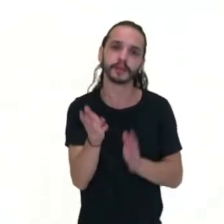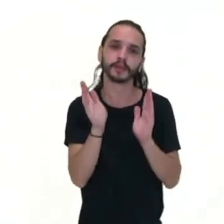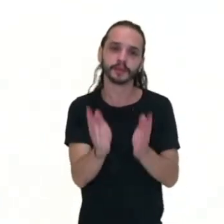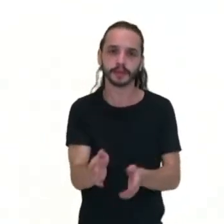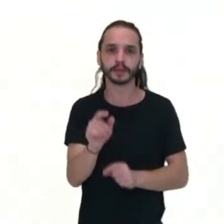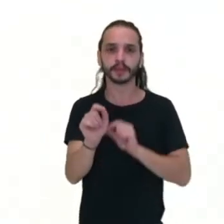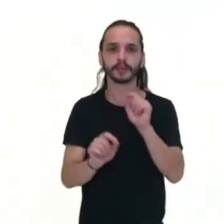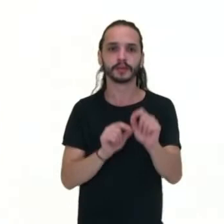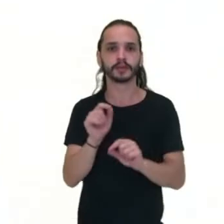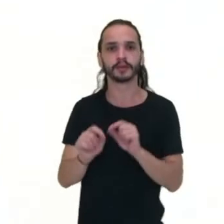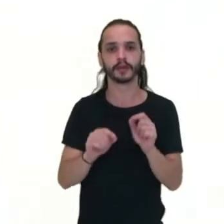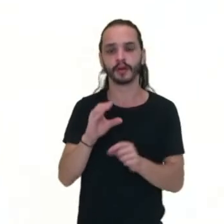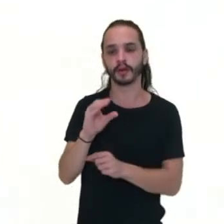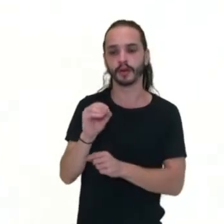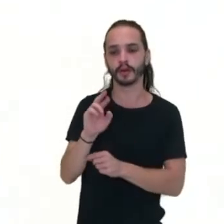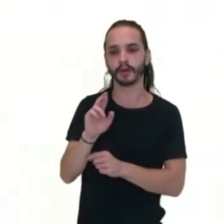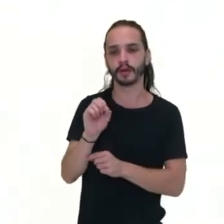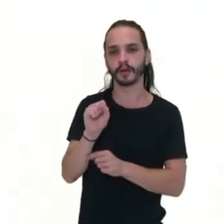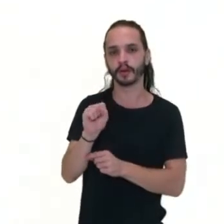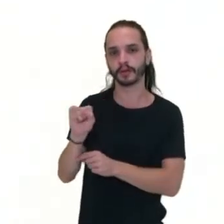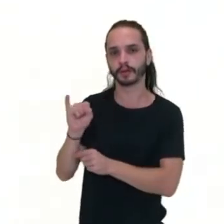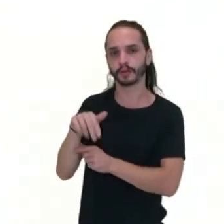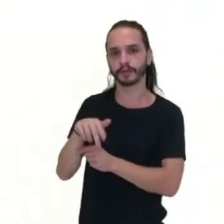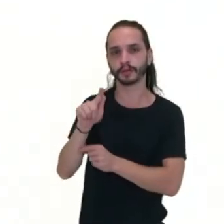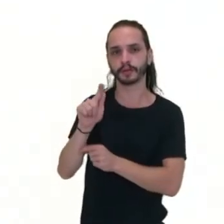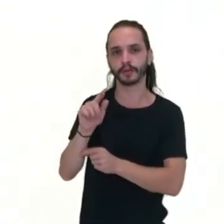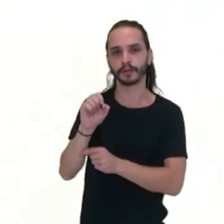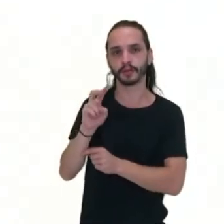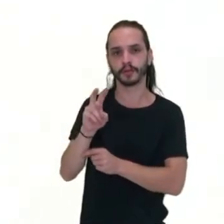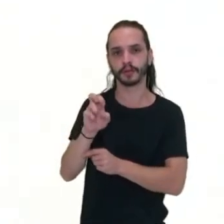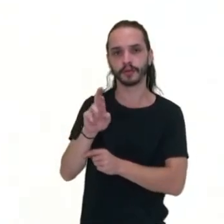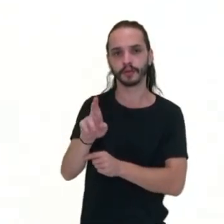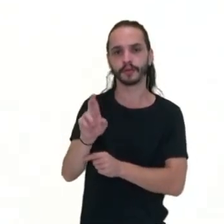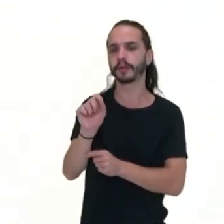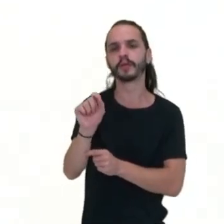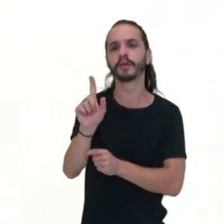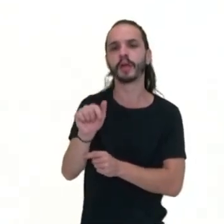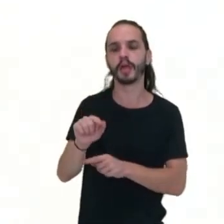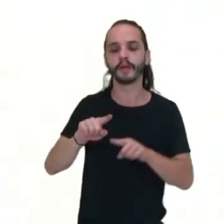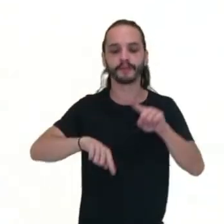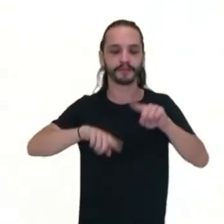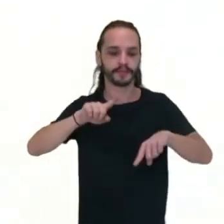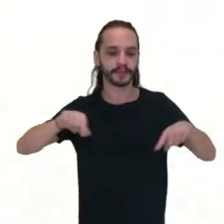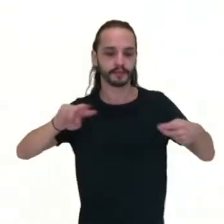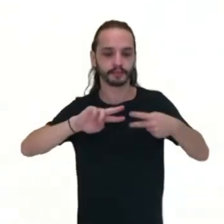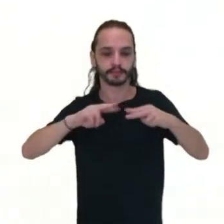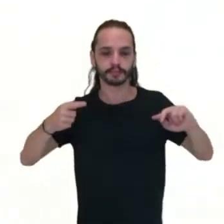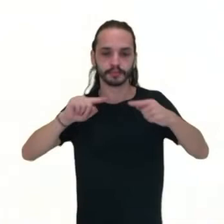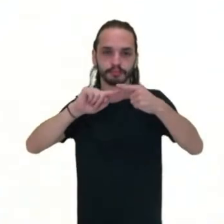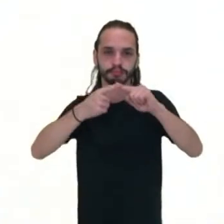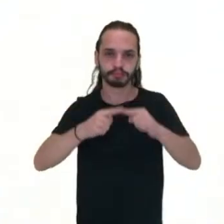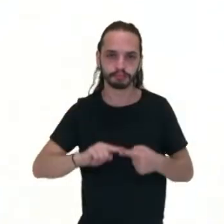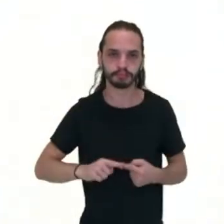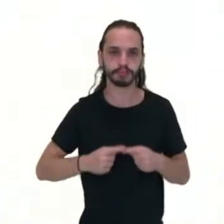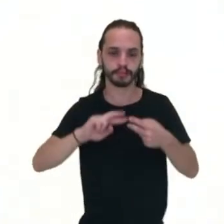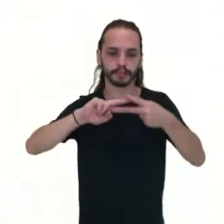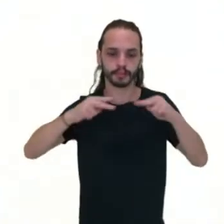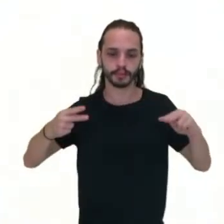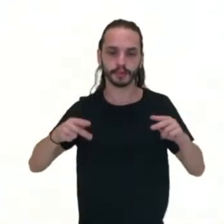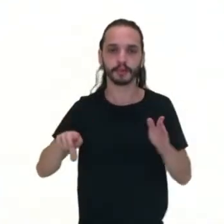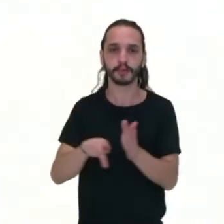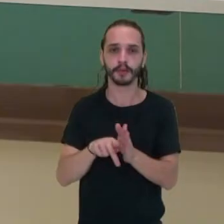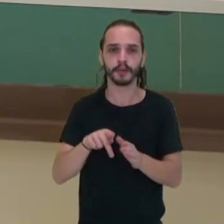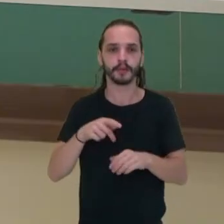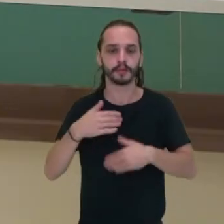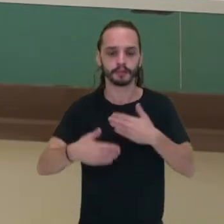chamado de crossing over, tá? Ou permutação, e é responsável pela variabilidade genética característica da reprodução